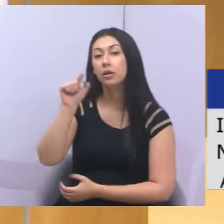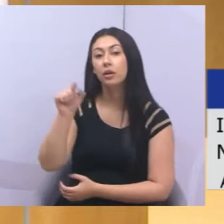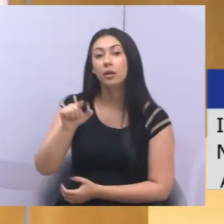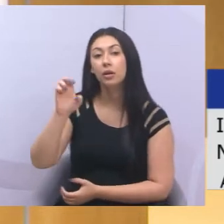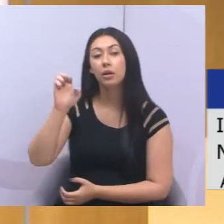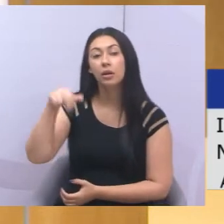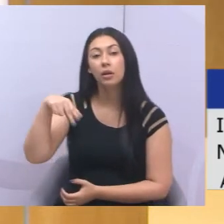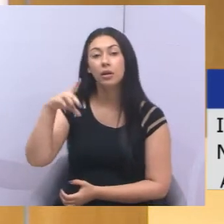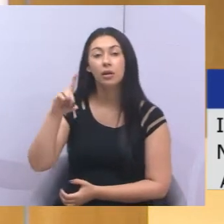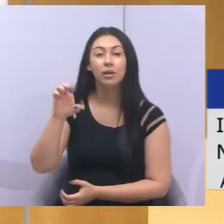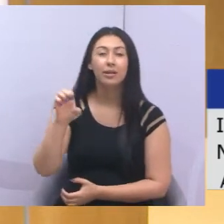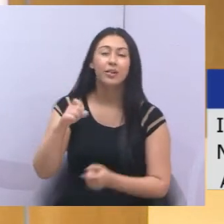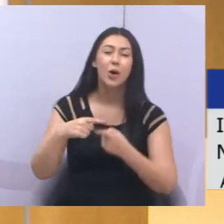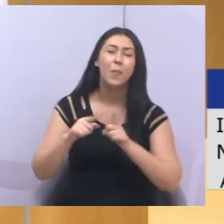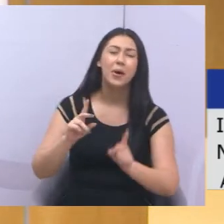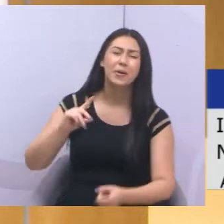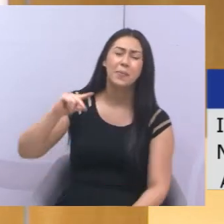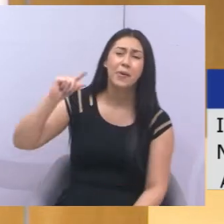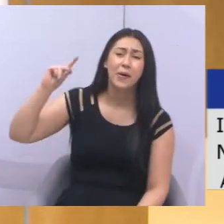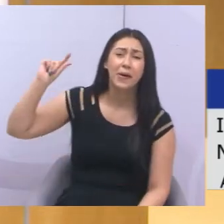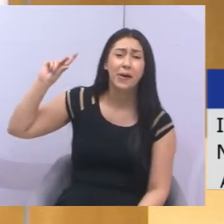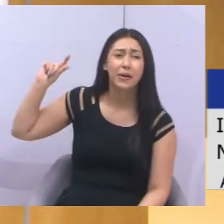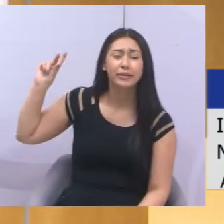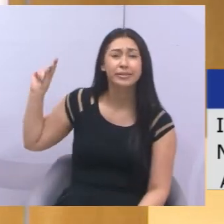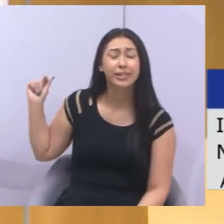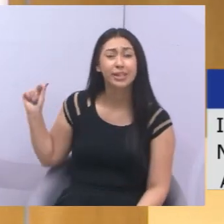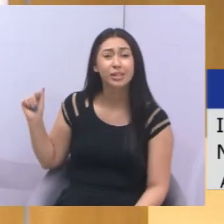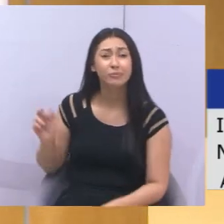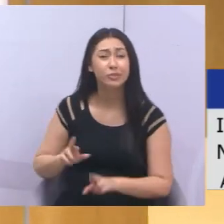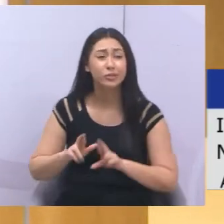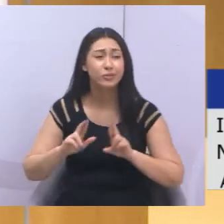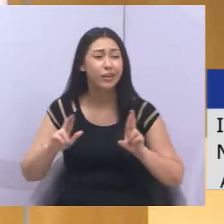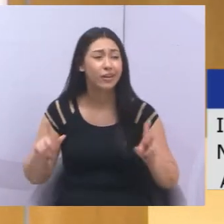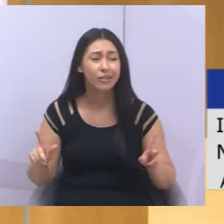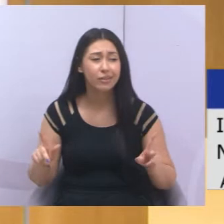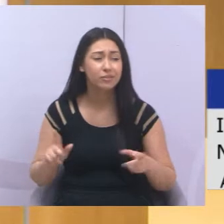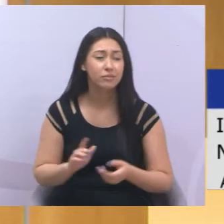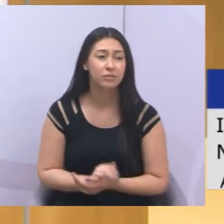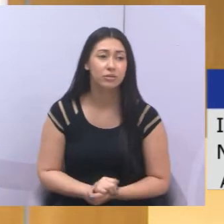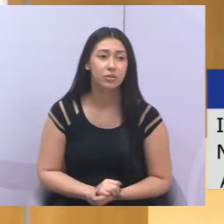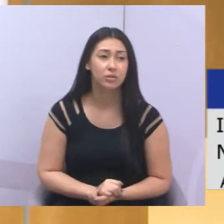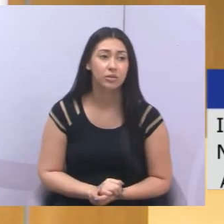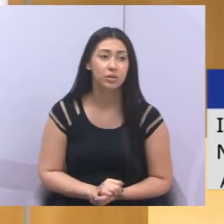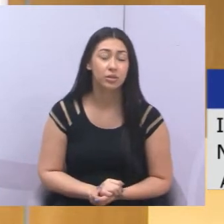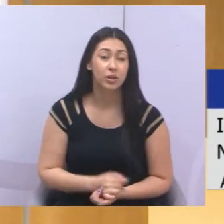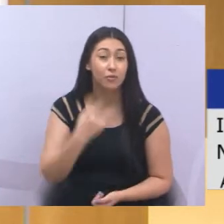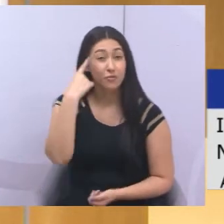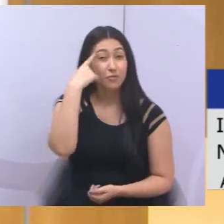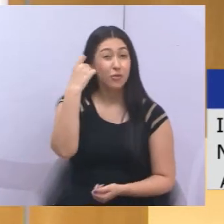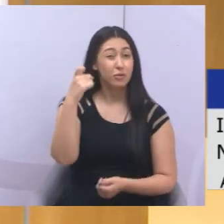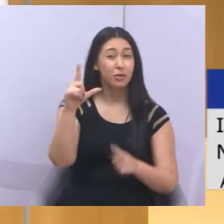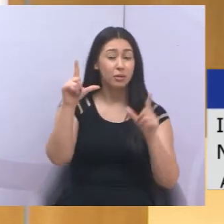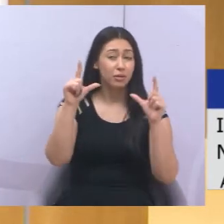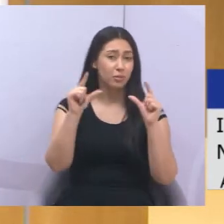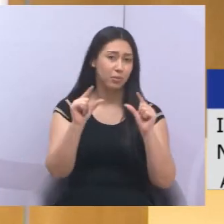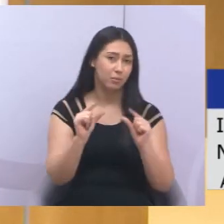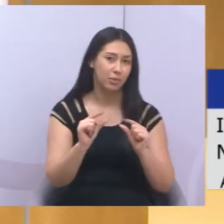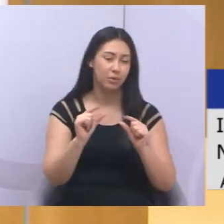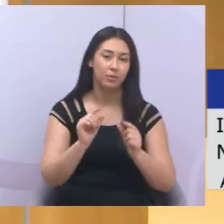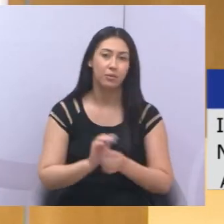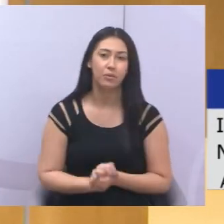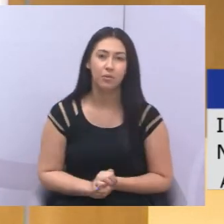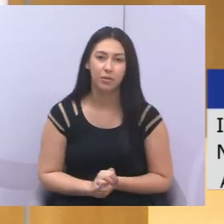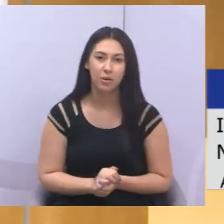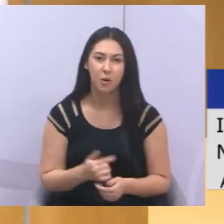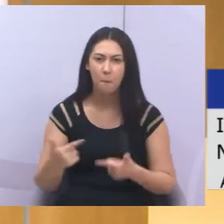mas outros tempos, um tempo que tínhamos menos violência,